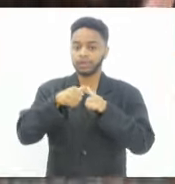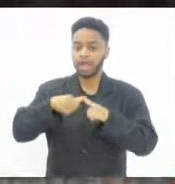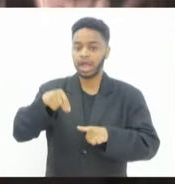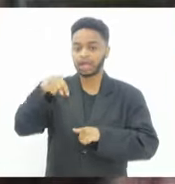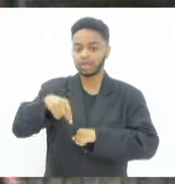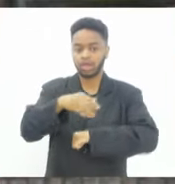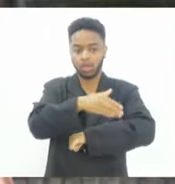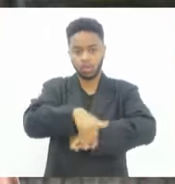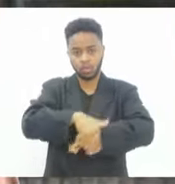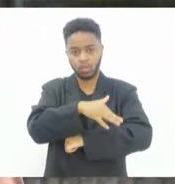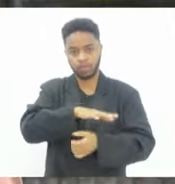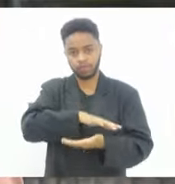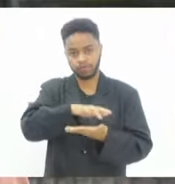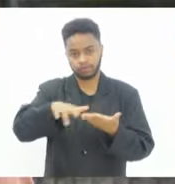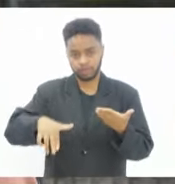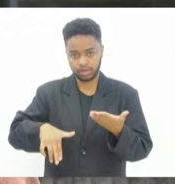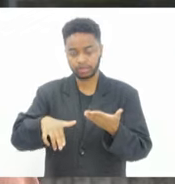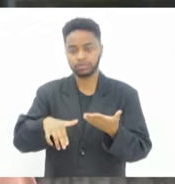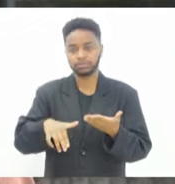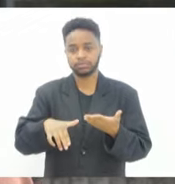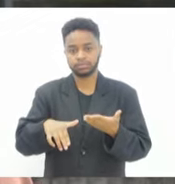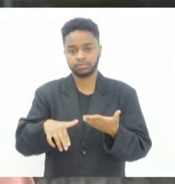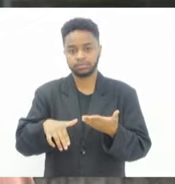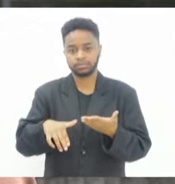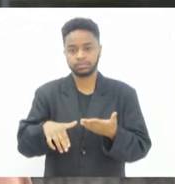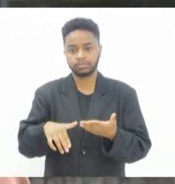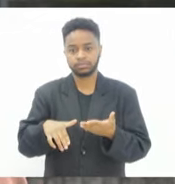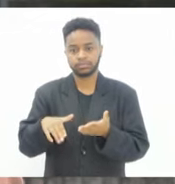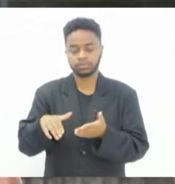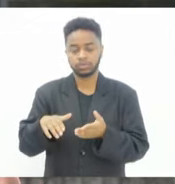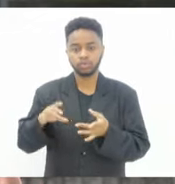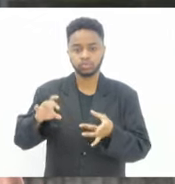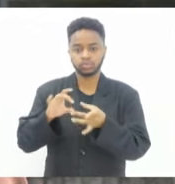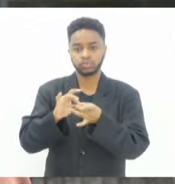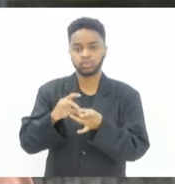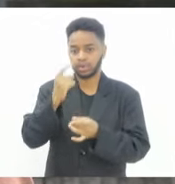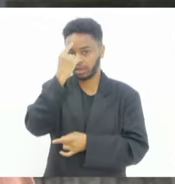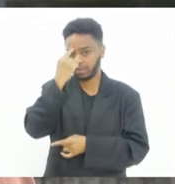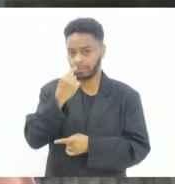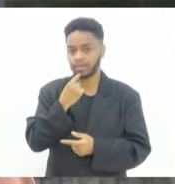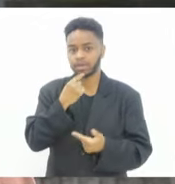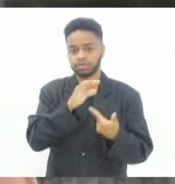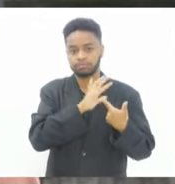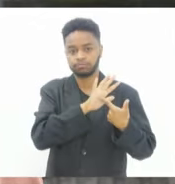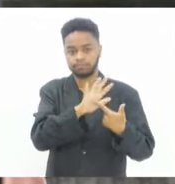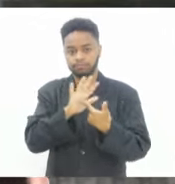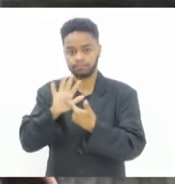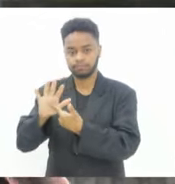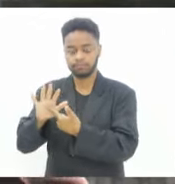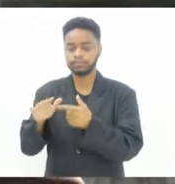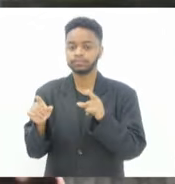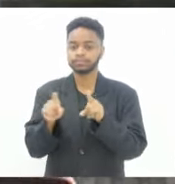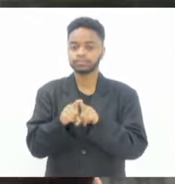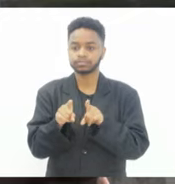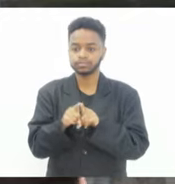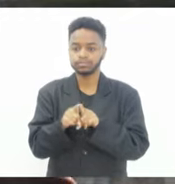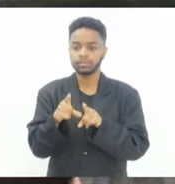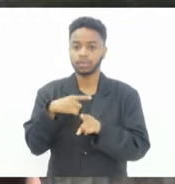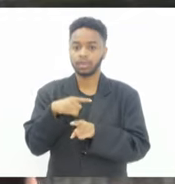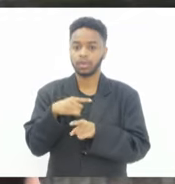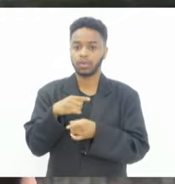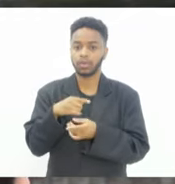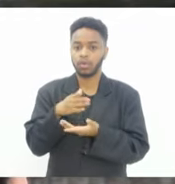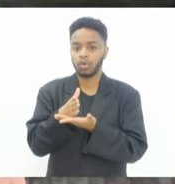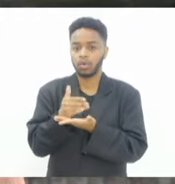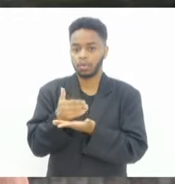da Carioca, adjacências, Saara, percorrendo com a imagem de Santo Antônio. E também um bolo aqui